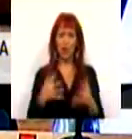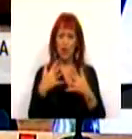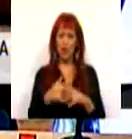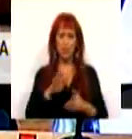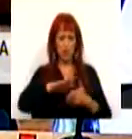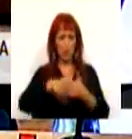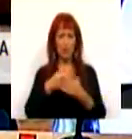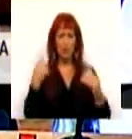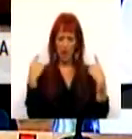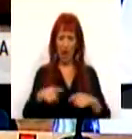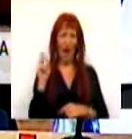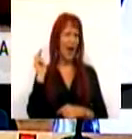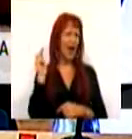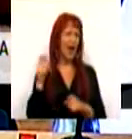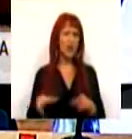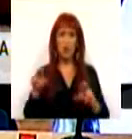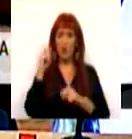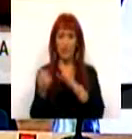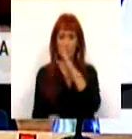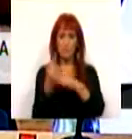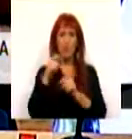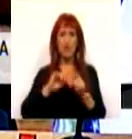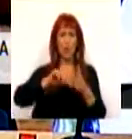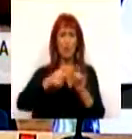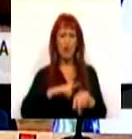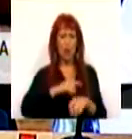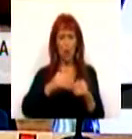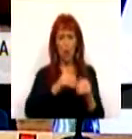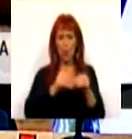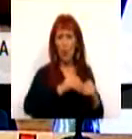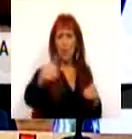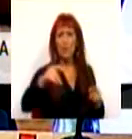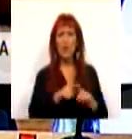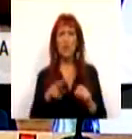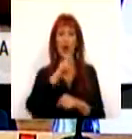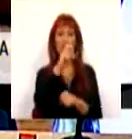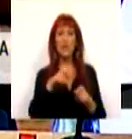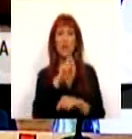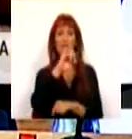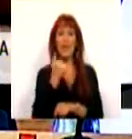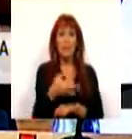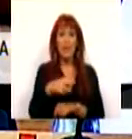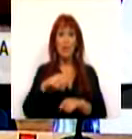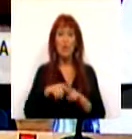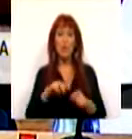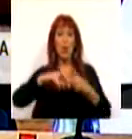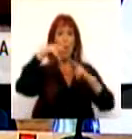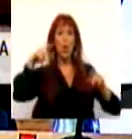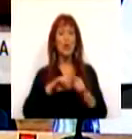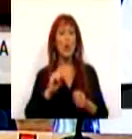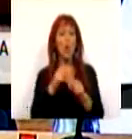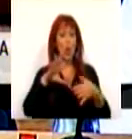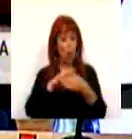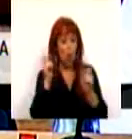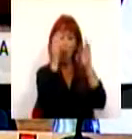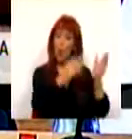de programação que existem há muitos anos, novos criadores, projetos de longo e de curto prazo, agentes do terceiro setor ou autarquias, individualmente ou em coprodução,